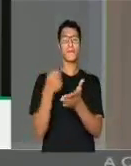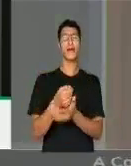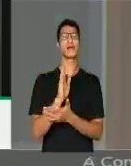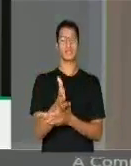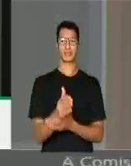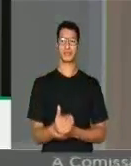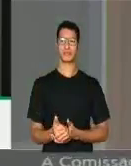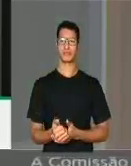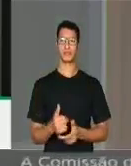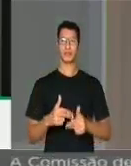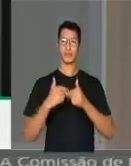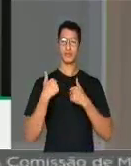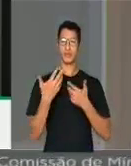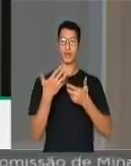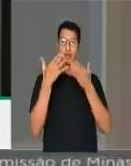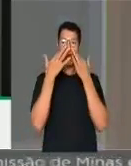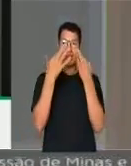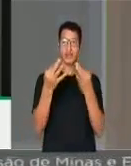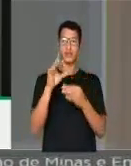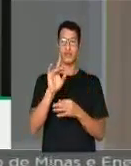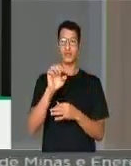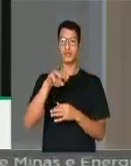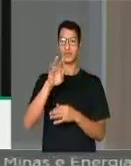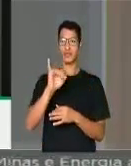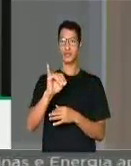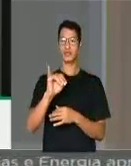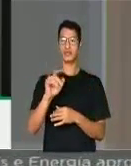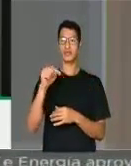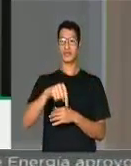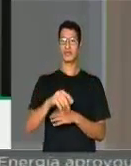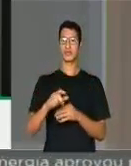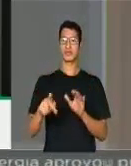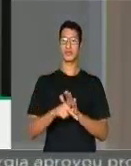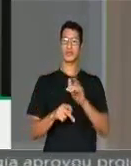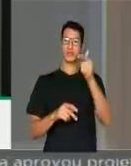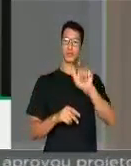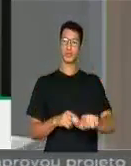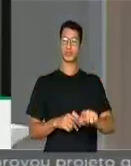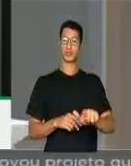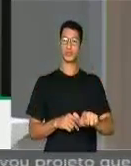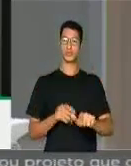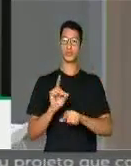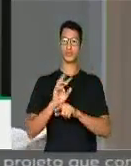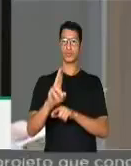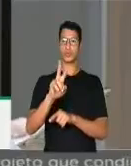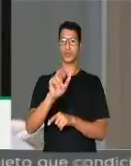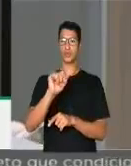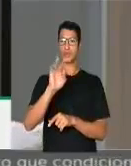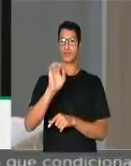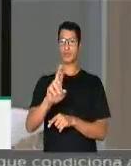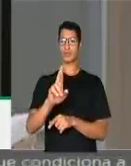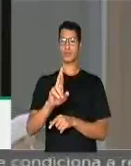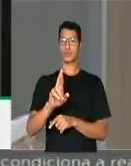pagas. Por isso eu quero chamar a atenção do DENIT, aqui, de novo, Dr. Walter